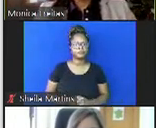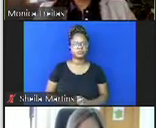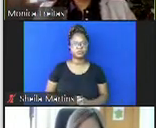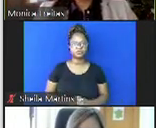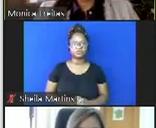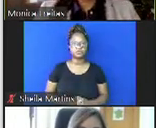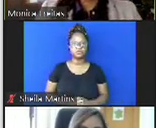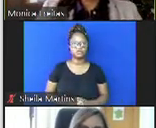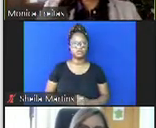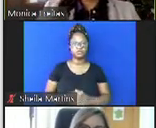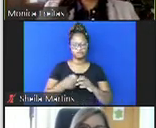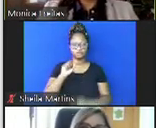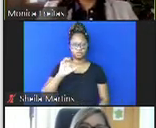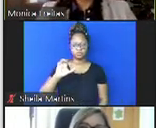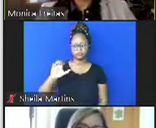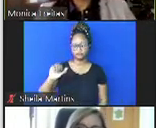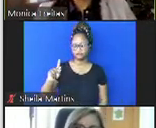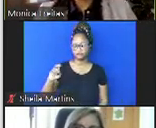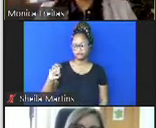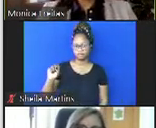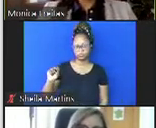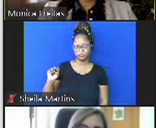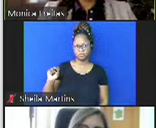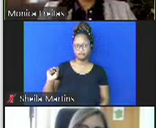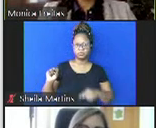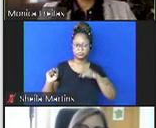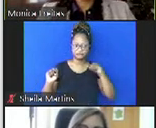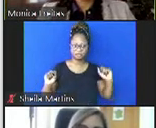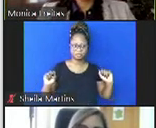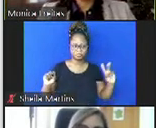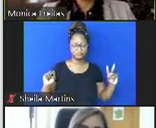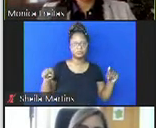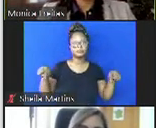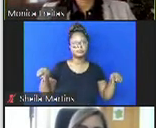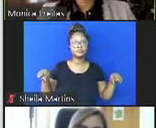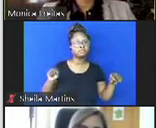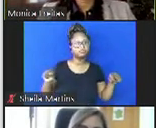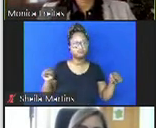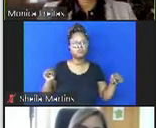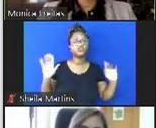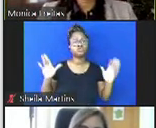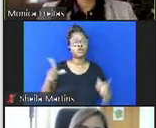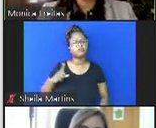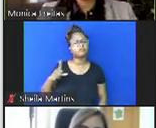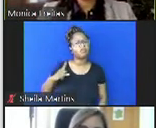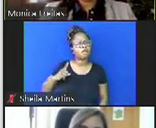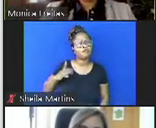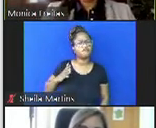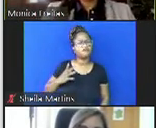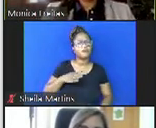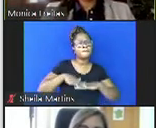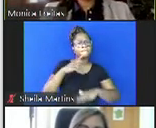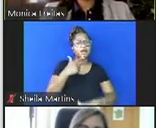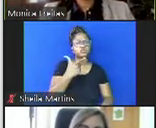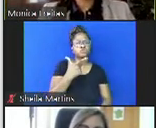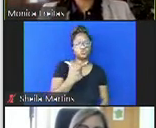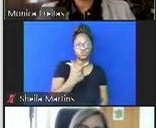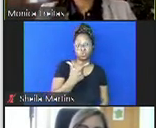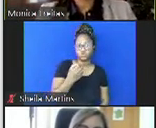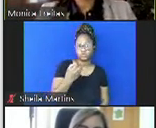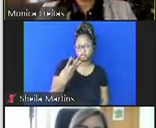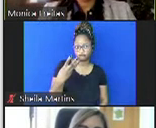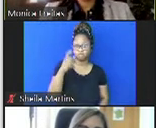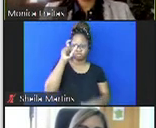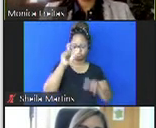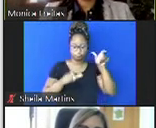A CAPES e a Humboldt, elas já tiveram por volta de 203 pessoas,